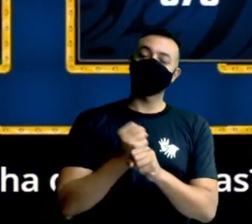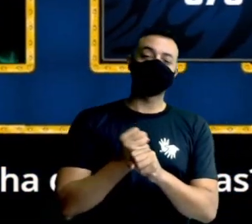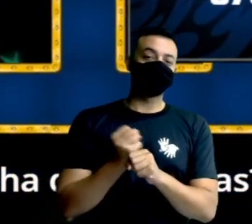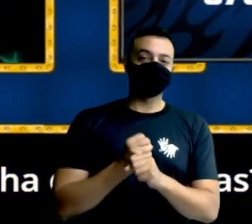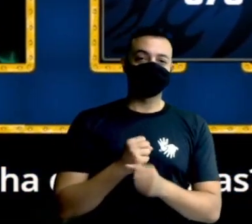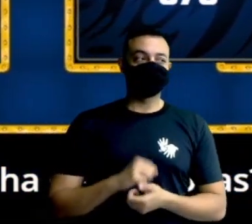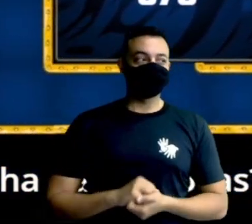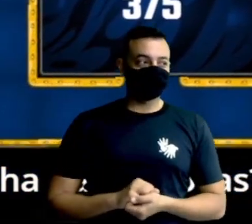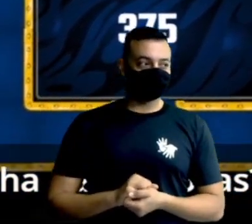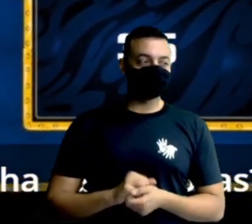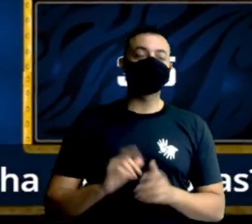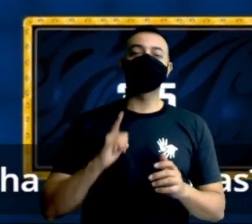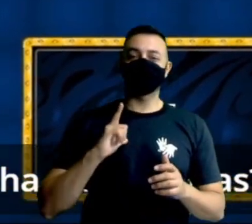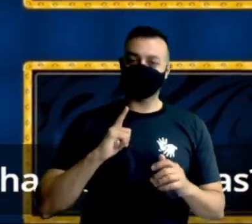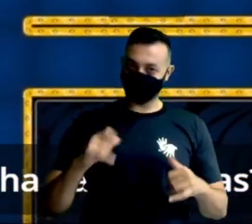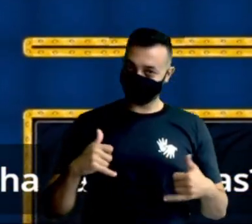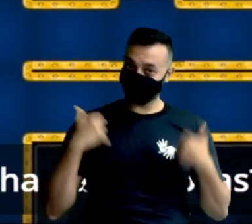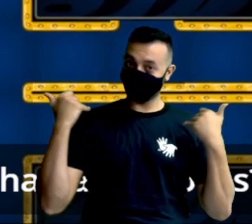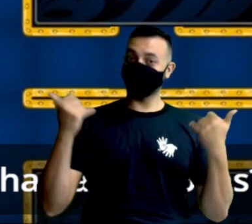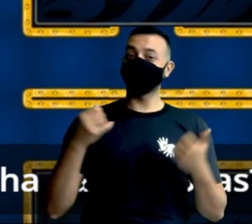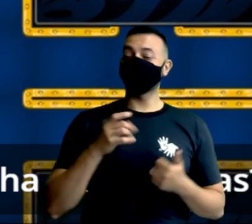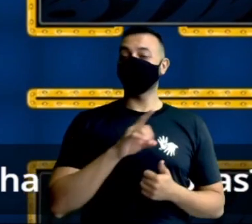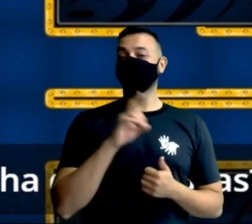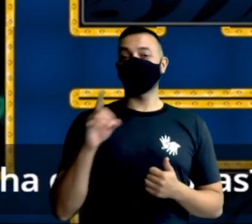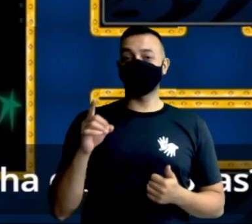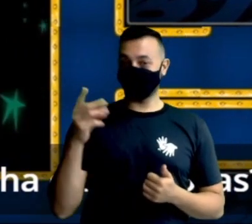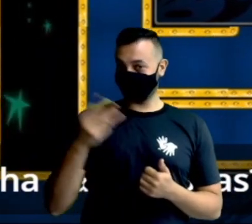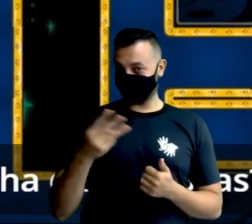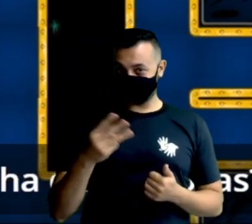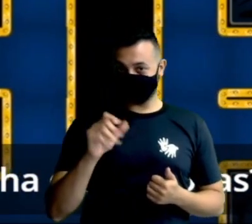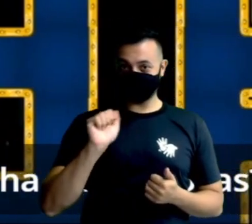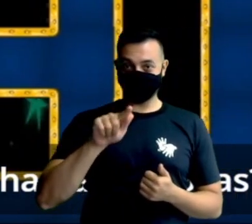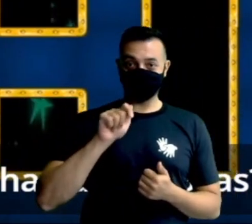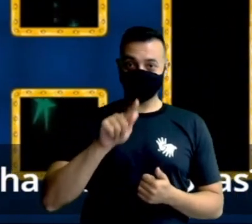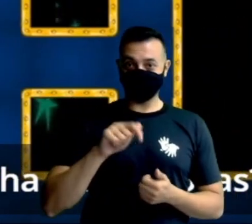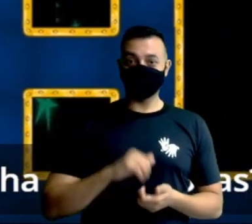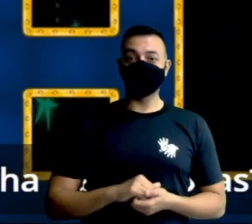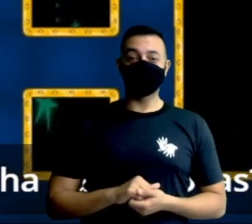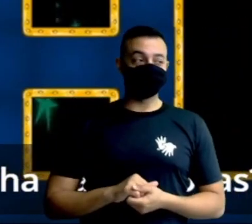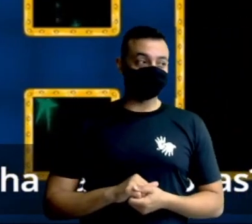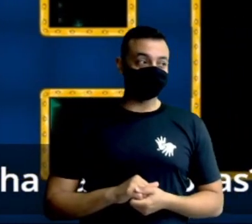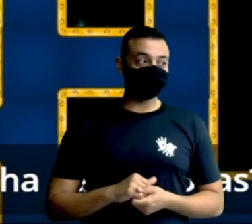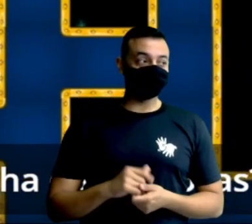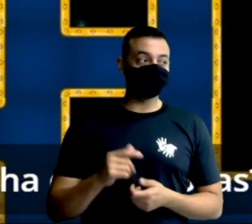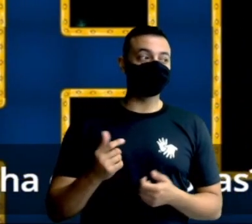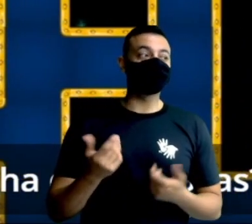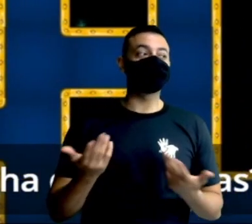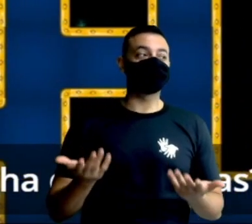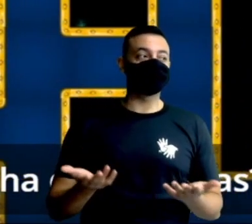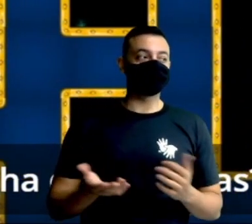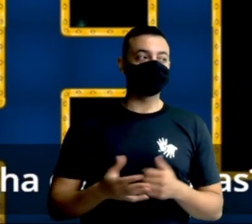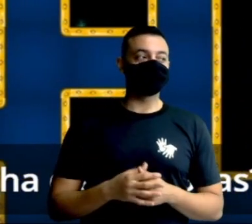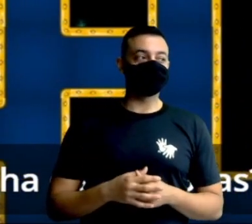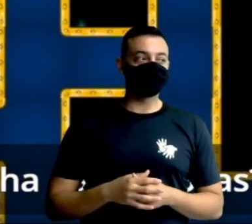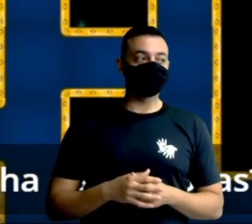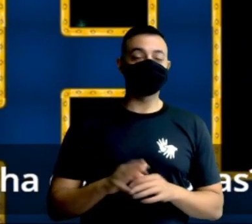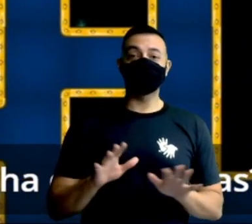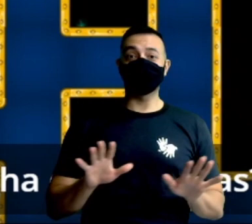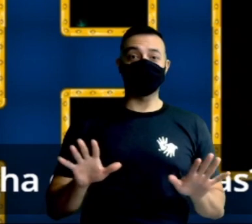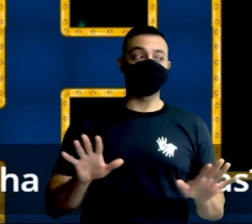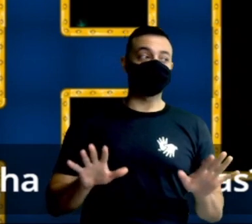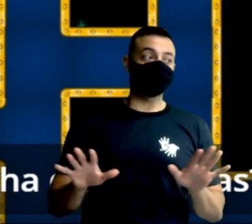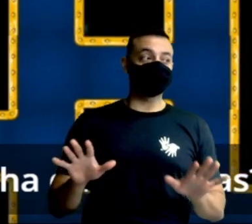Batalha das Tabocas? Teve aniversário na cidade, dia 3 de agosto, né? Foi quanto?